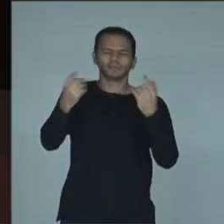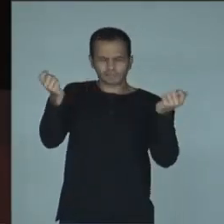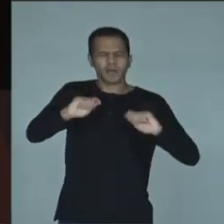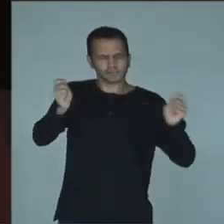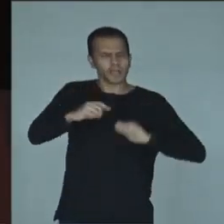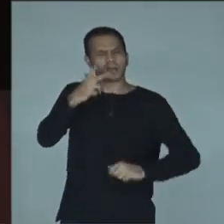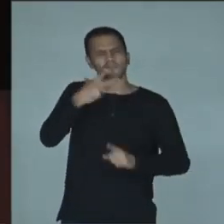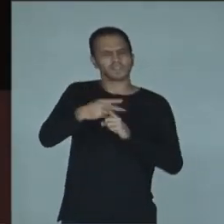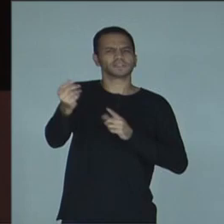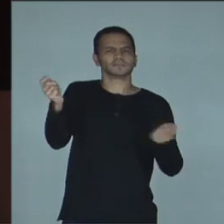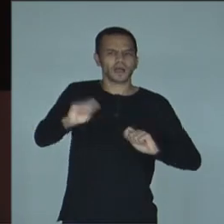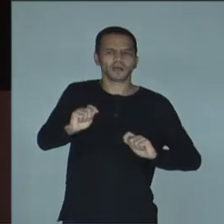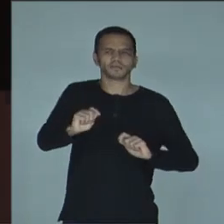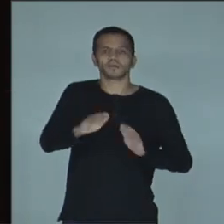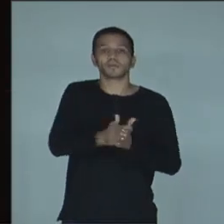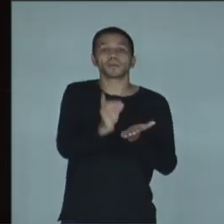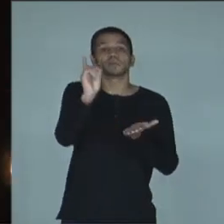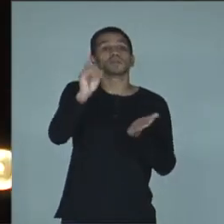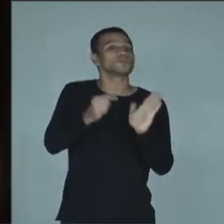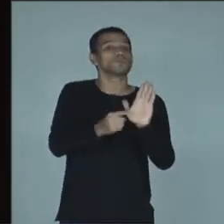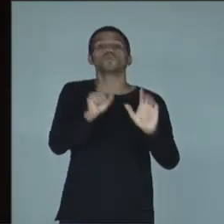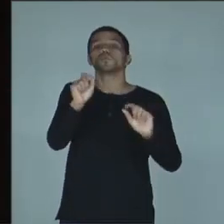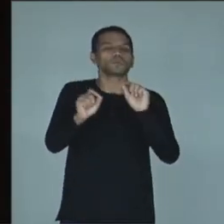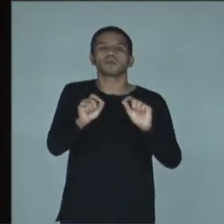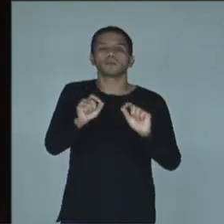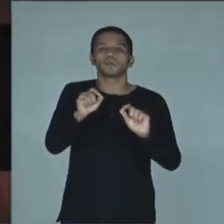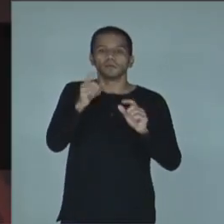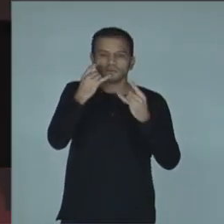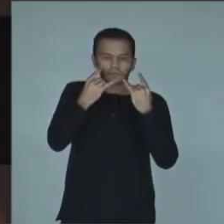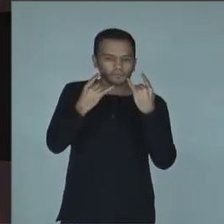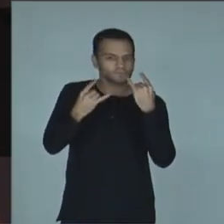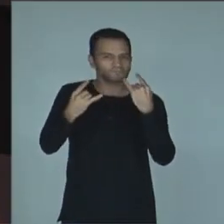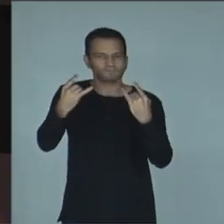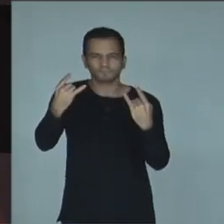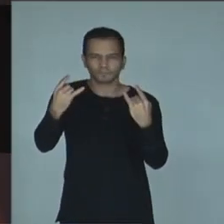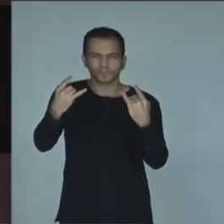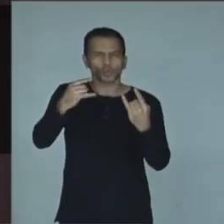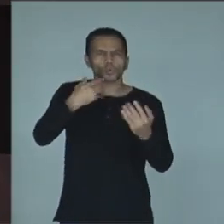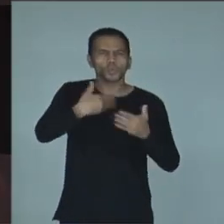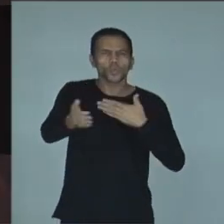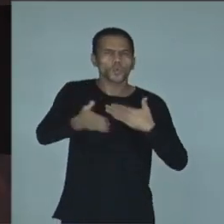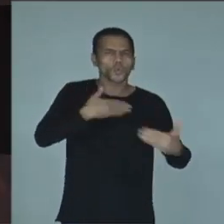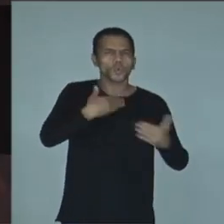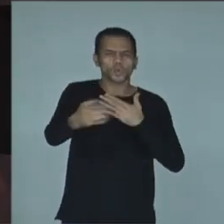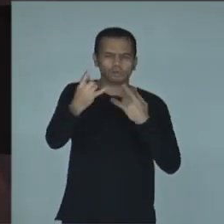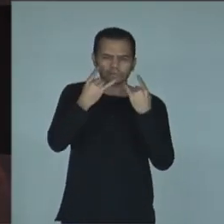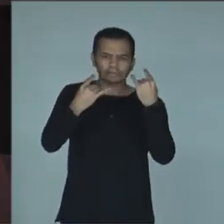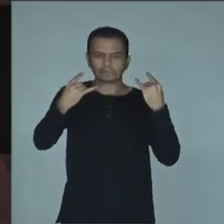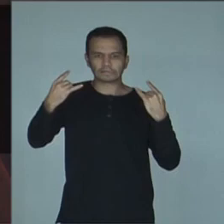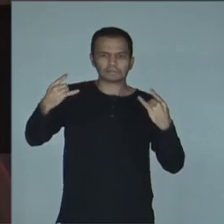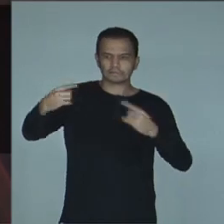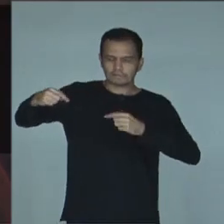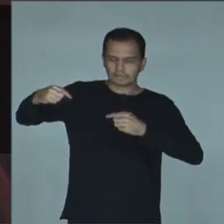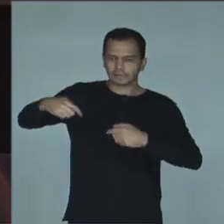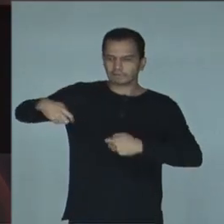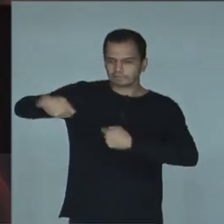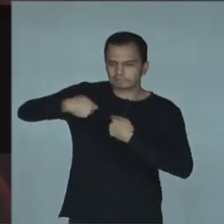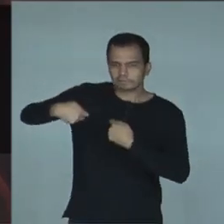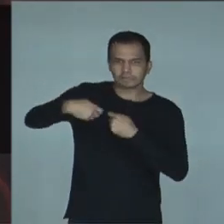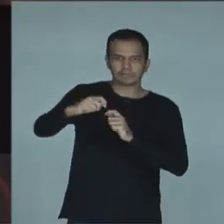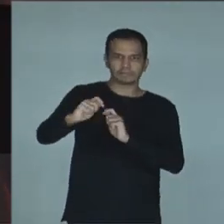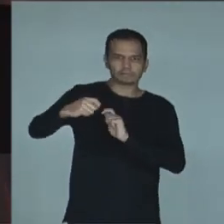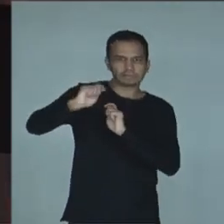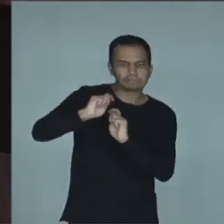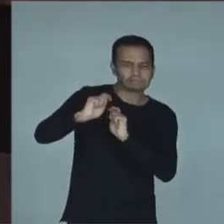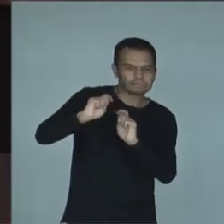não virar à tentação a qual não possais suportar junto